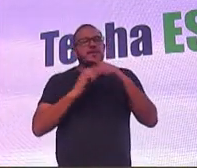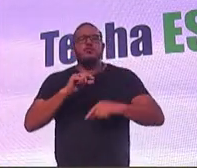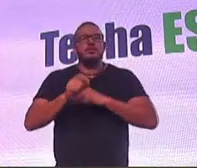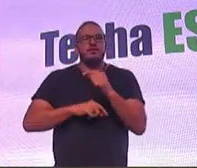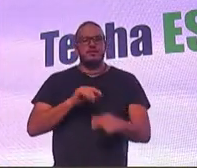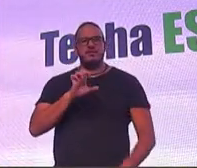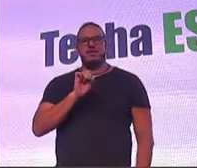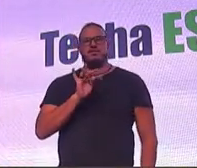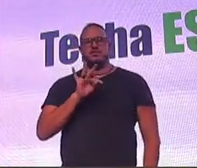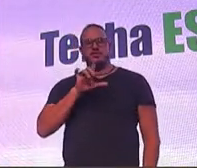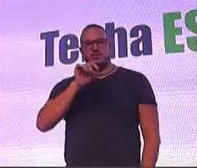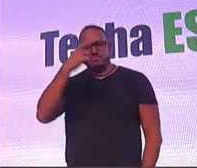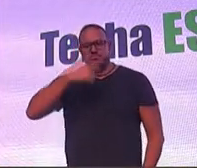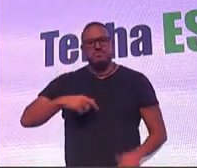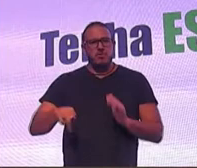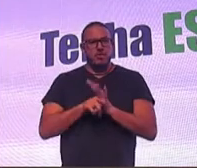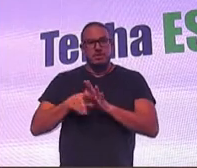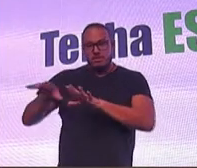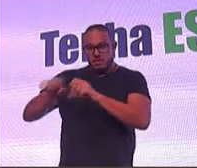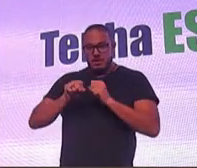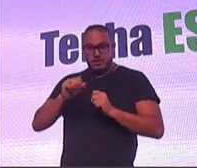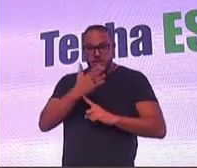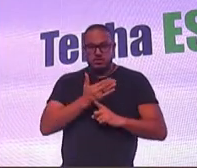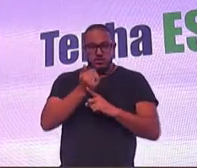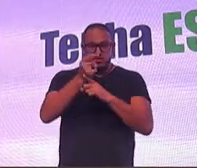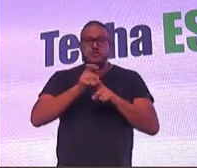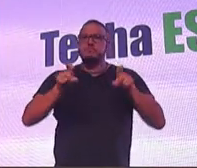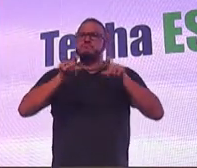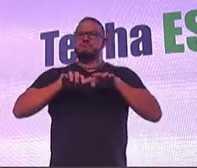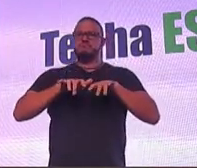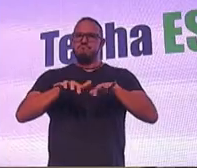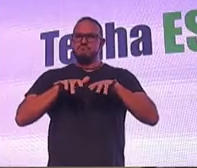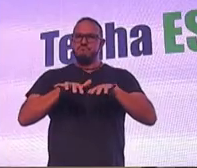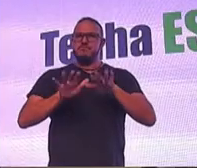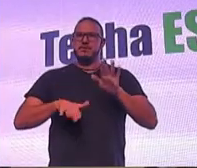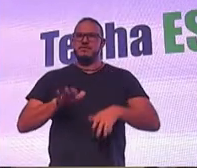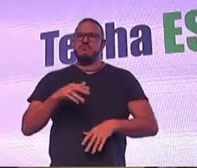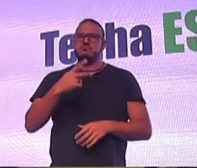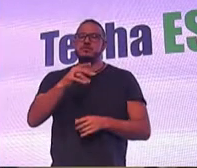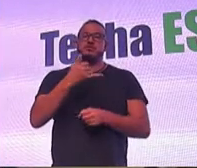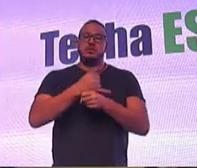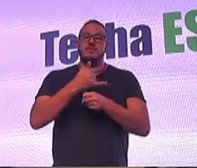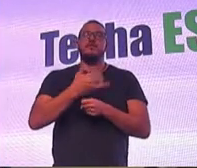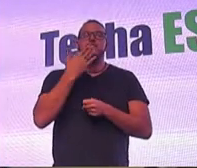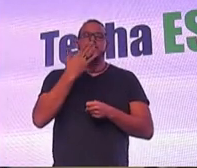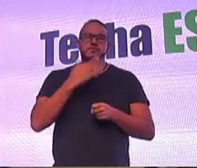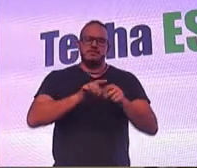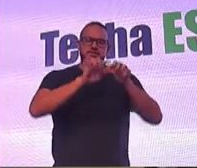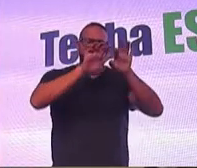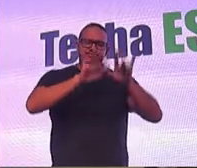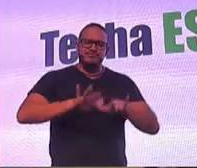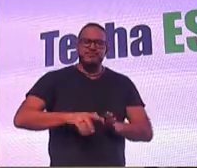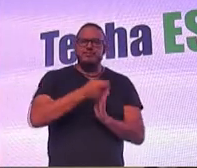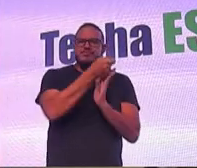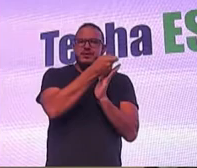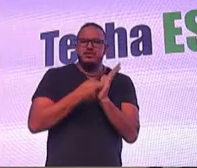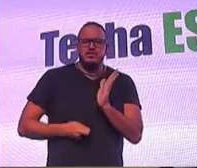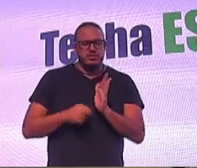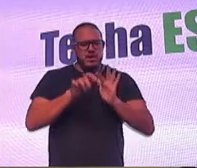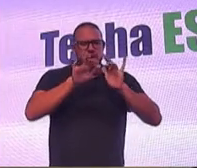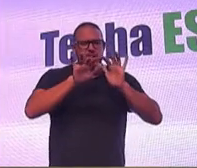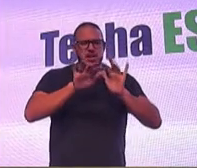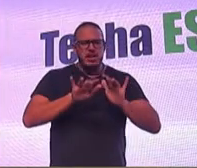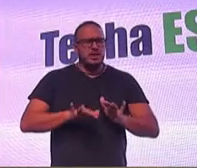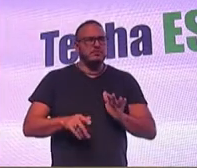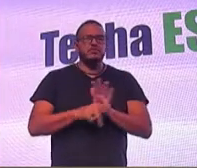próprio? Você pega a tecnologia, pega o computador, e às vezes seu chefe pede um relatório para você. Você faz o relatório,